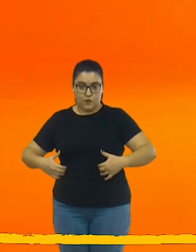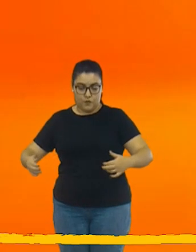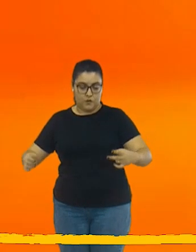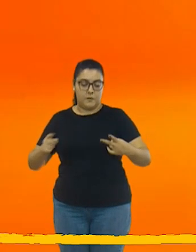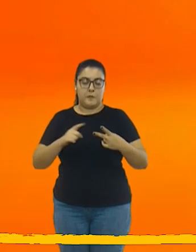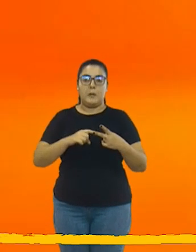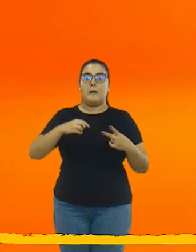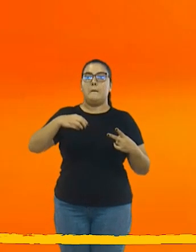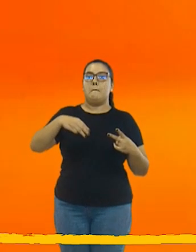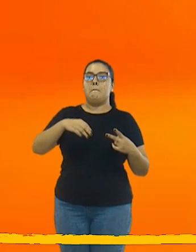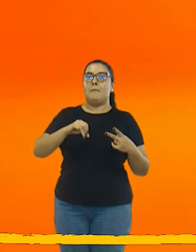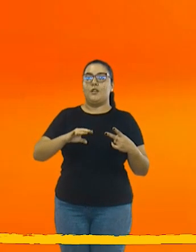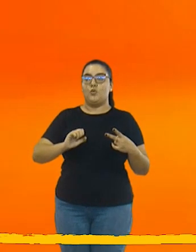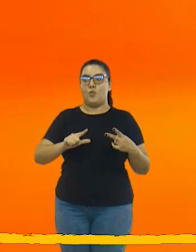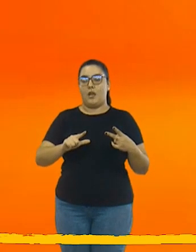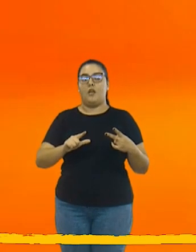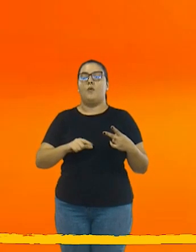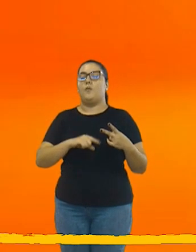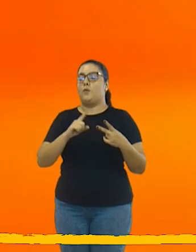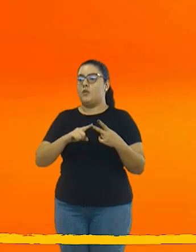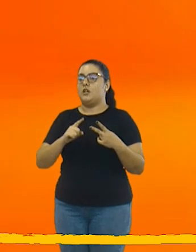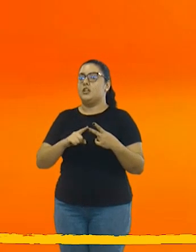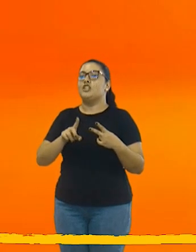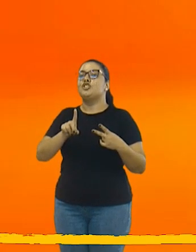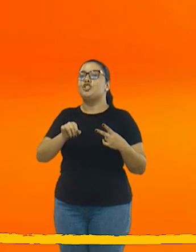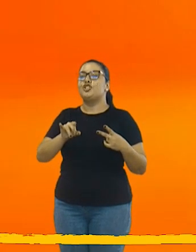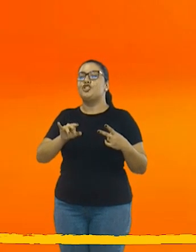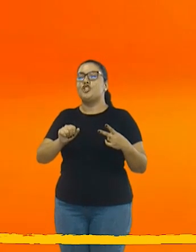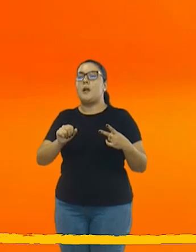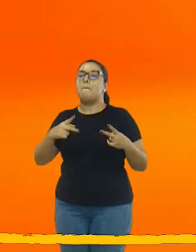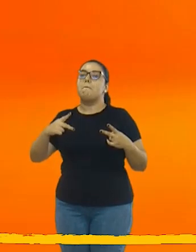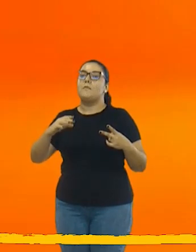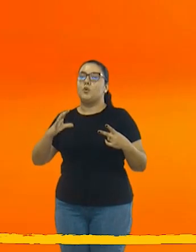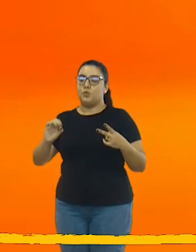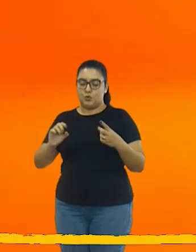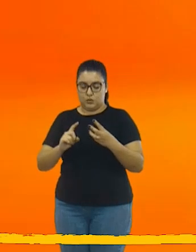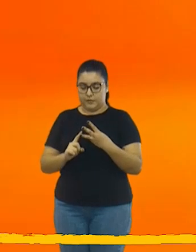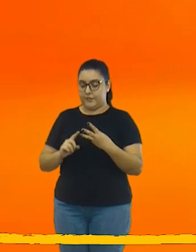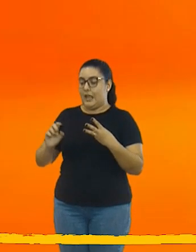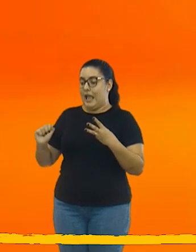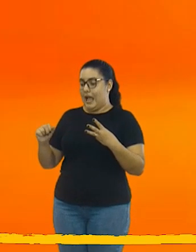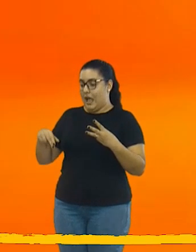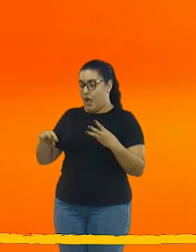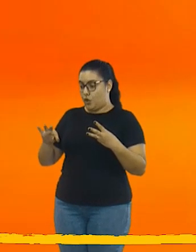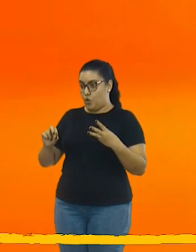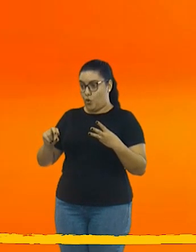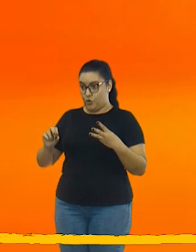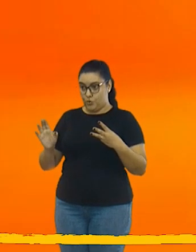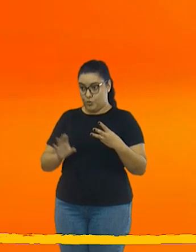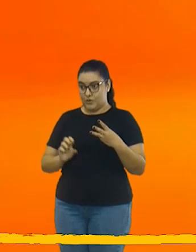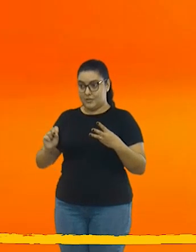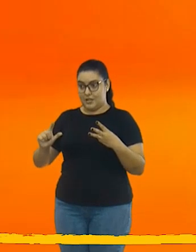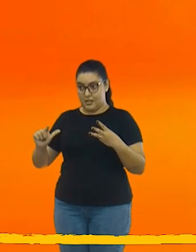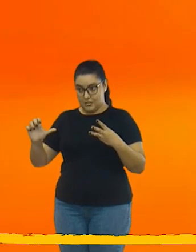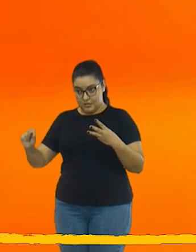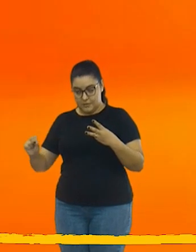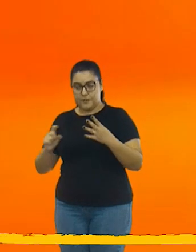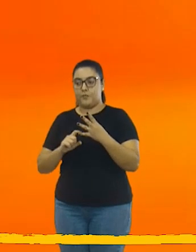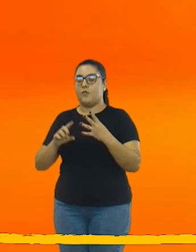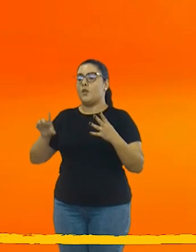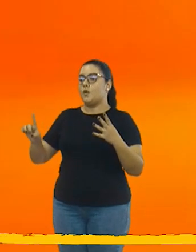Paiva, com Dona Guidinha do Poço. Antônio Salles, com Aves de Arribação.